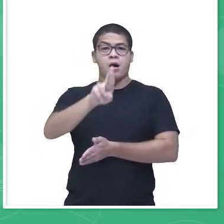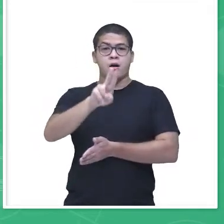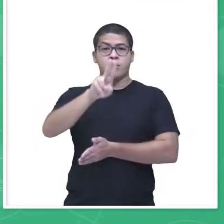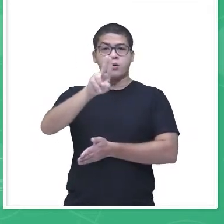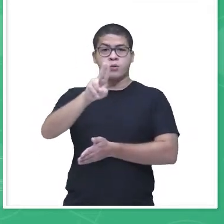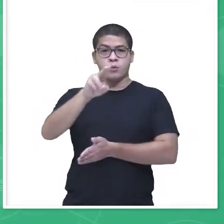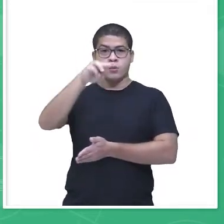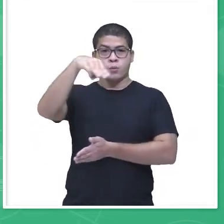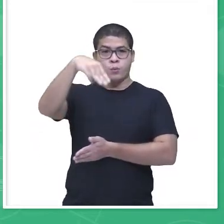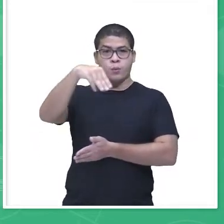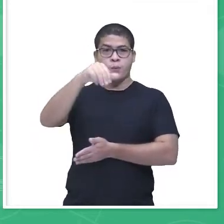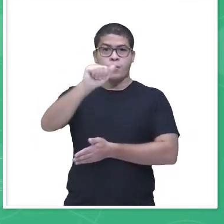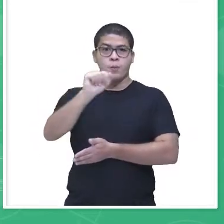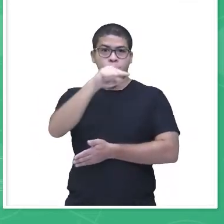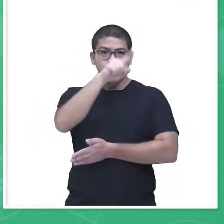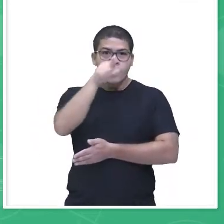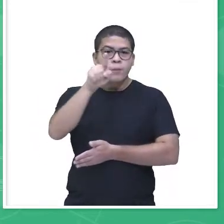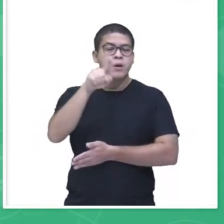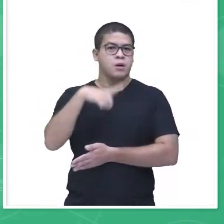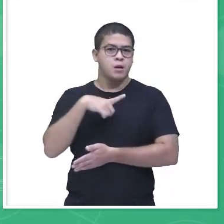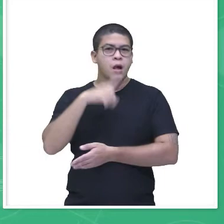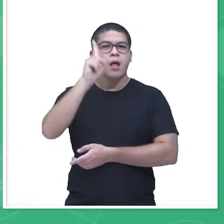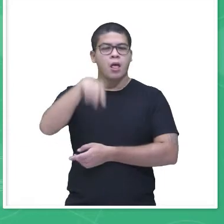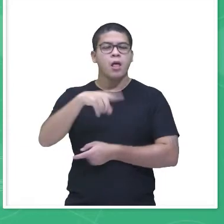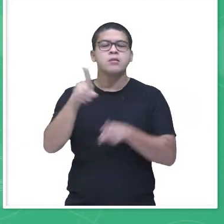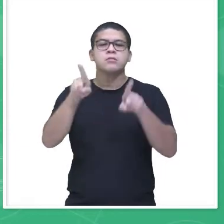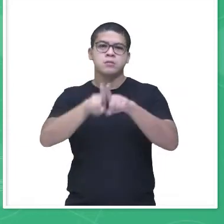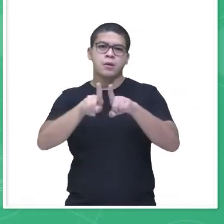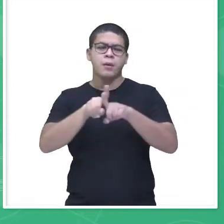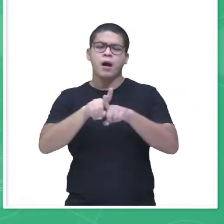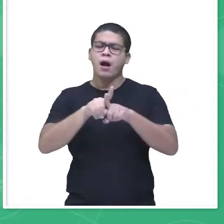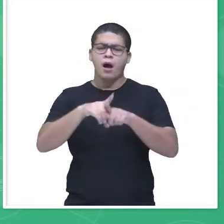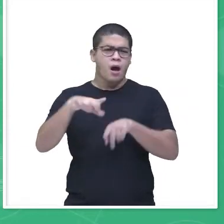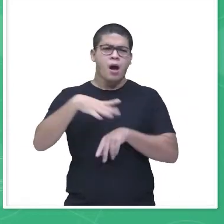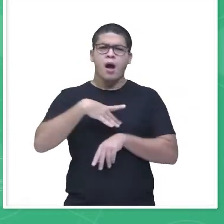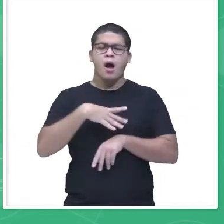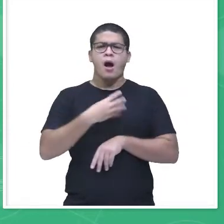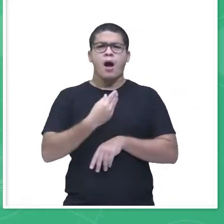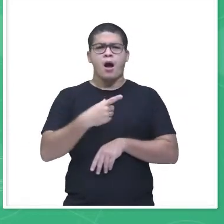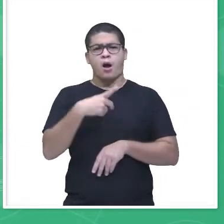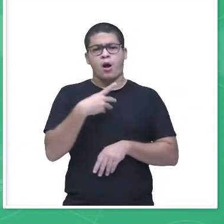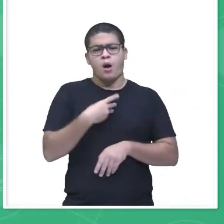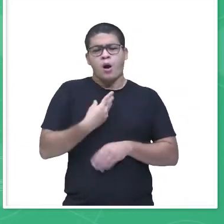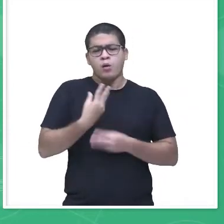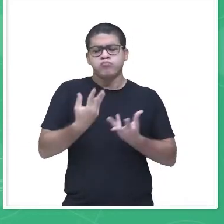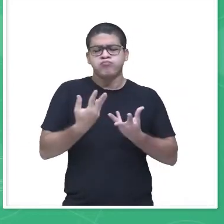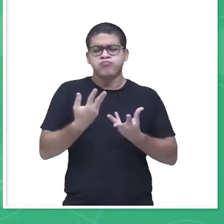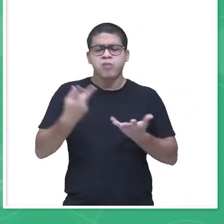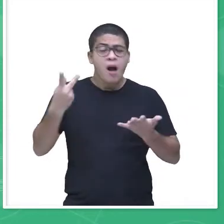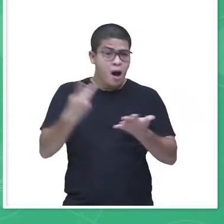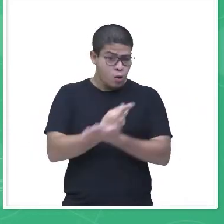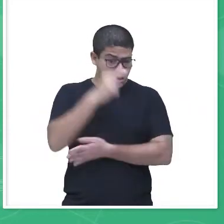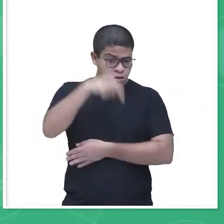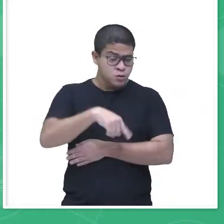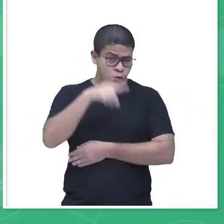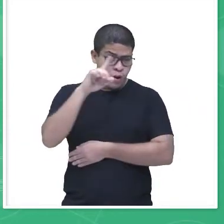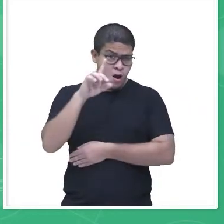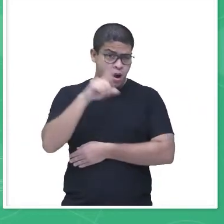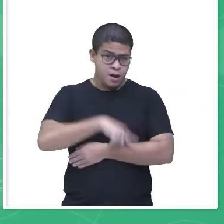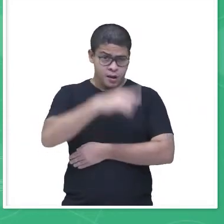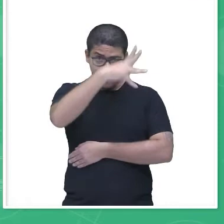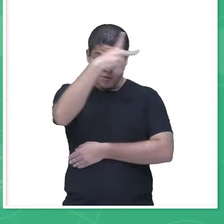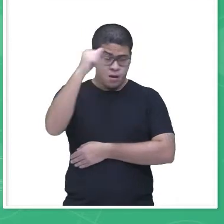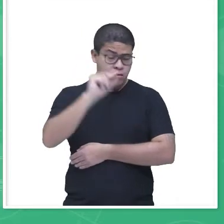metropolitana, certo? Isso acontece não somente aqui, mas também com vários rios e canais de água de